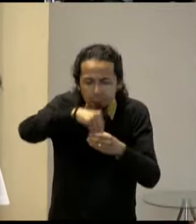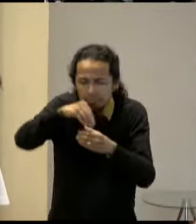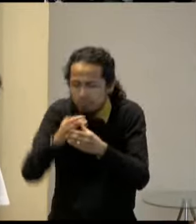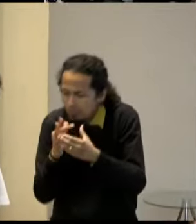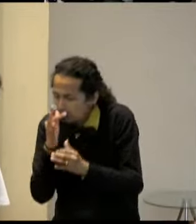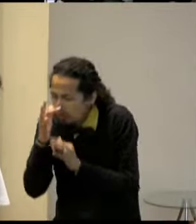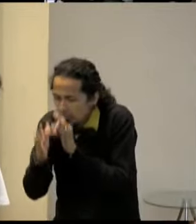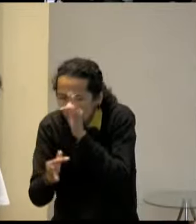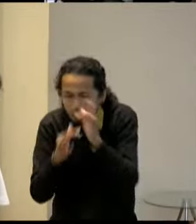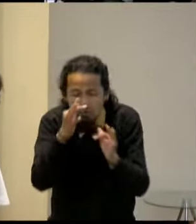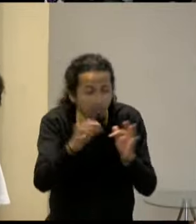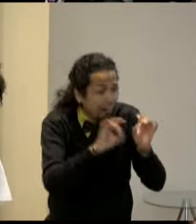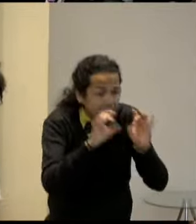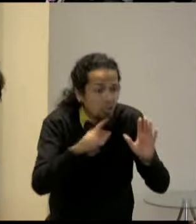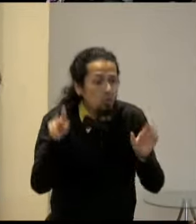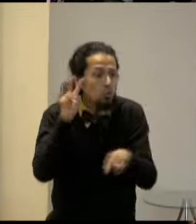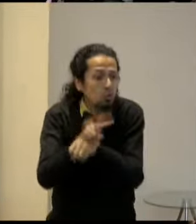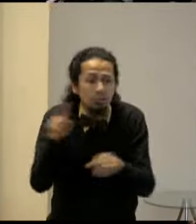vocês gostem. É isso.